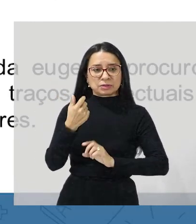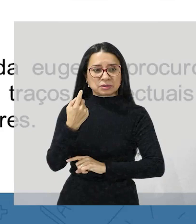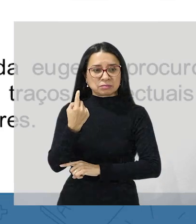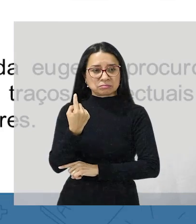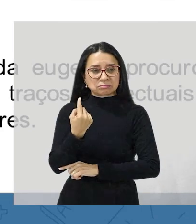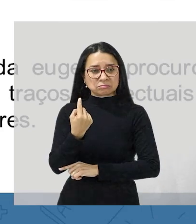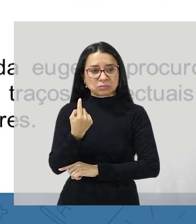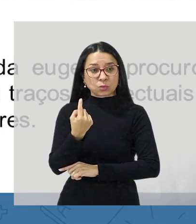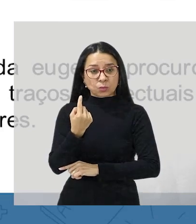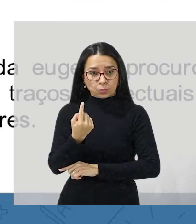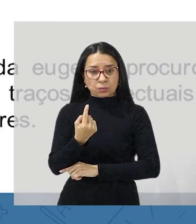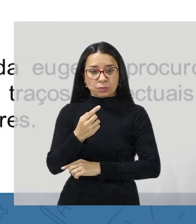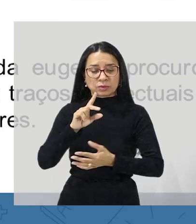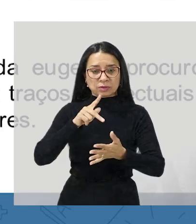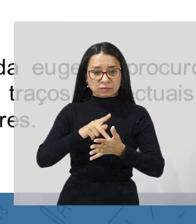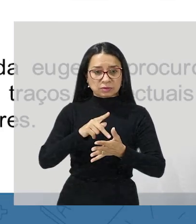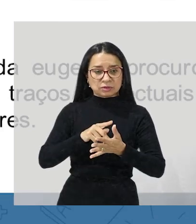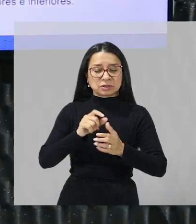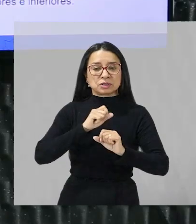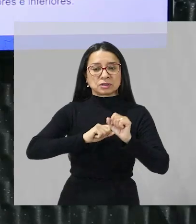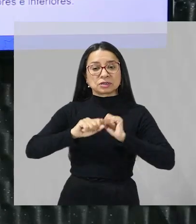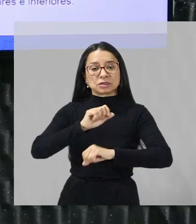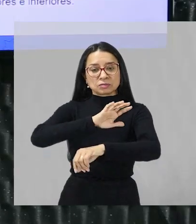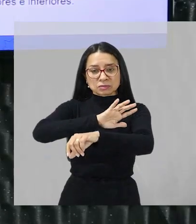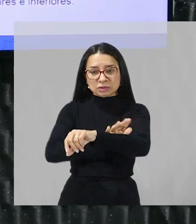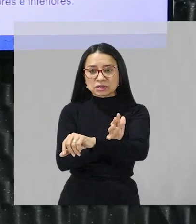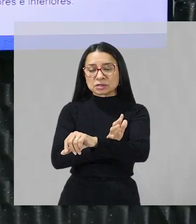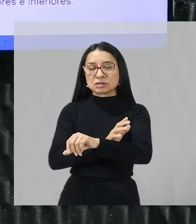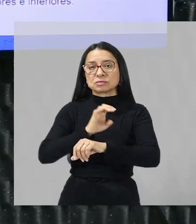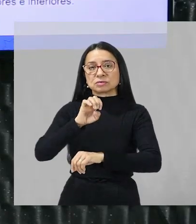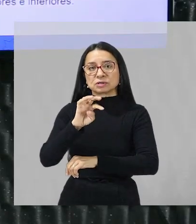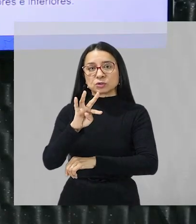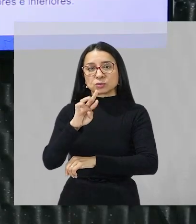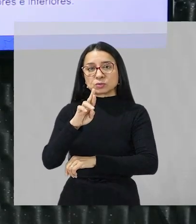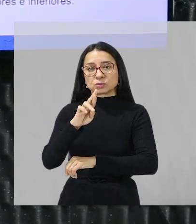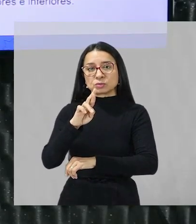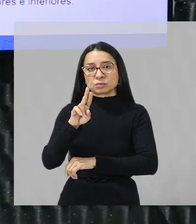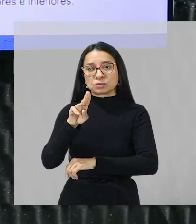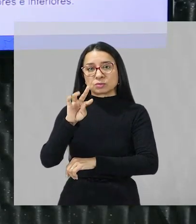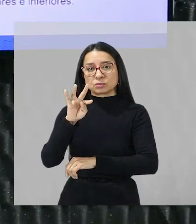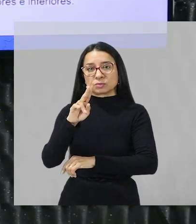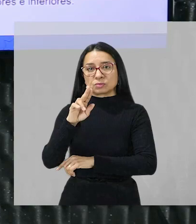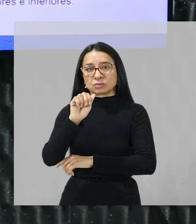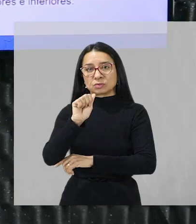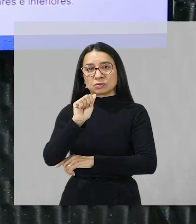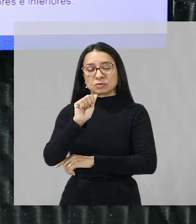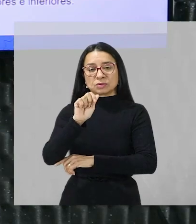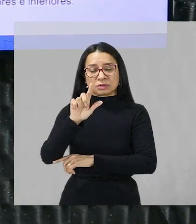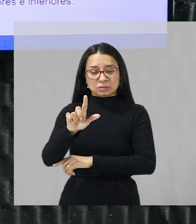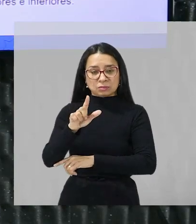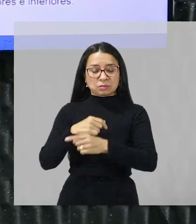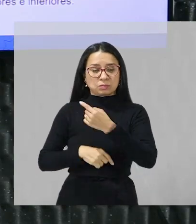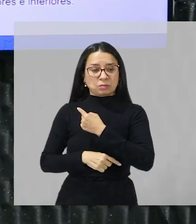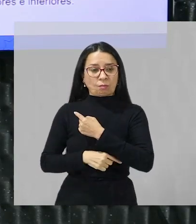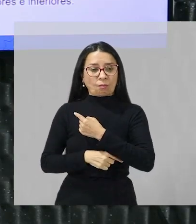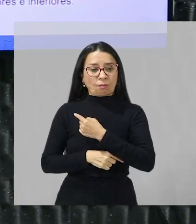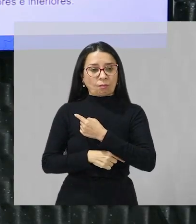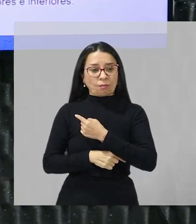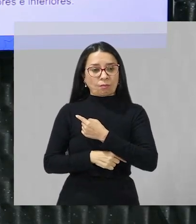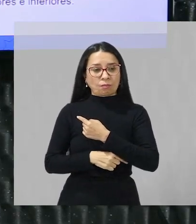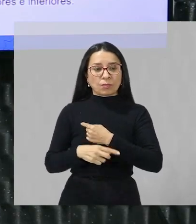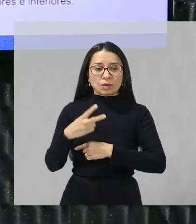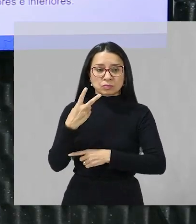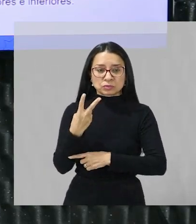verdadeira. Existe um racismo estrutural na história que a gente leu nos quadrinhos. Vamos para a próxima? Segunda. Revela-se